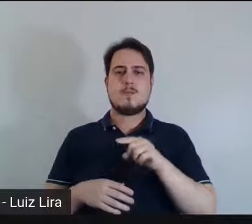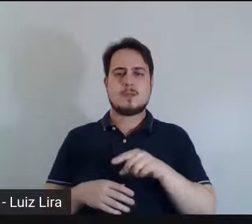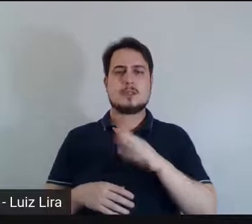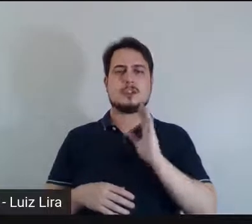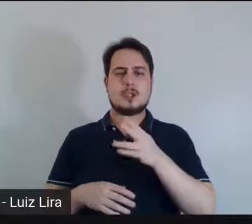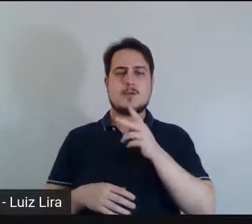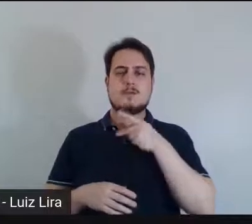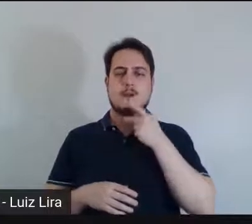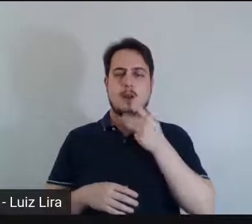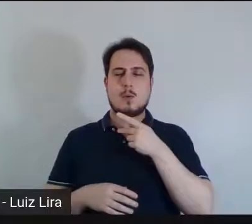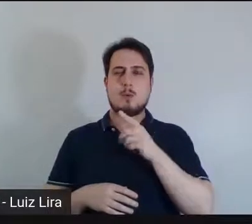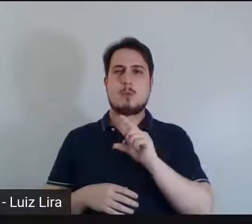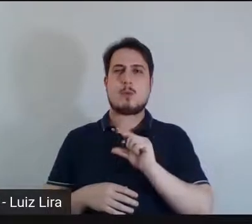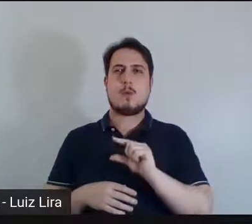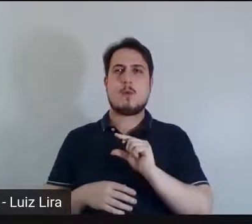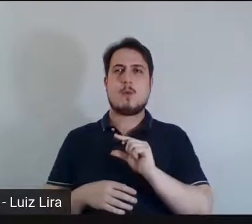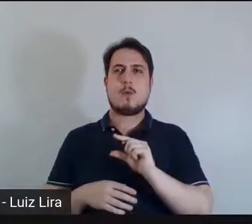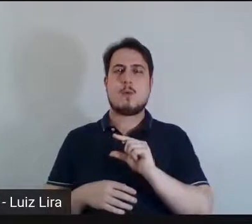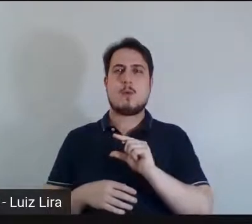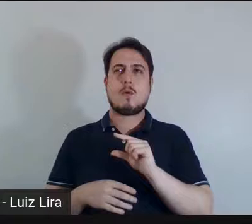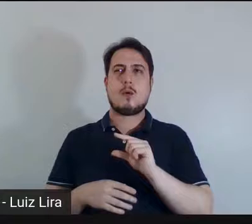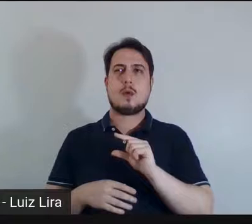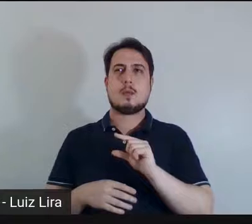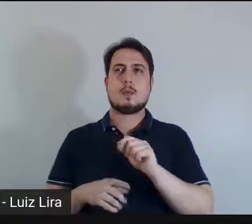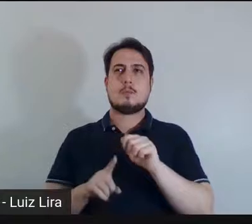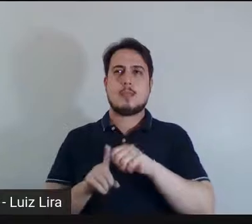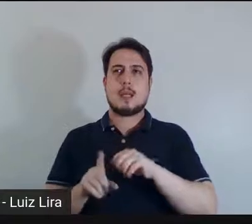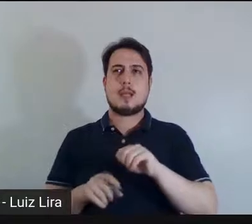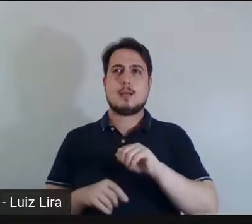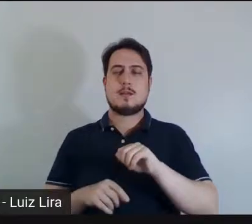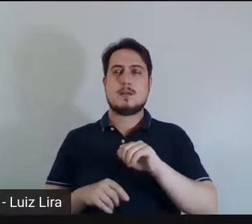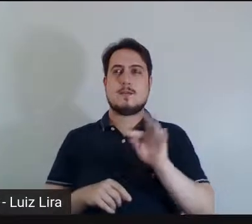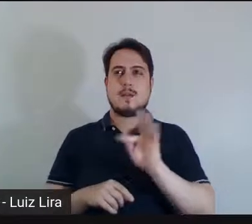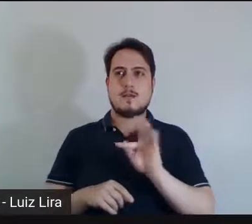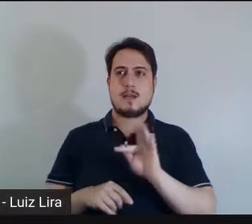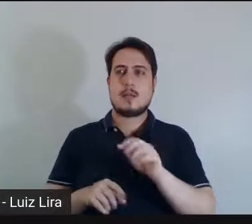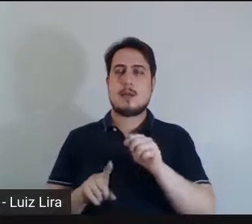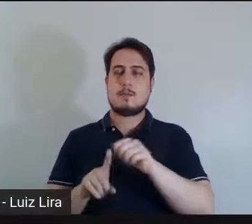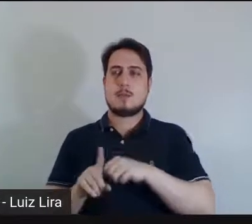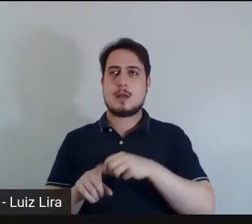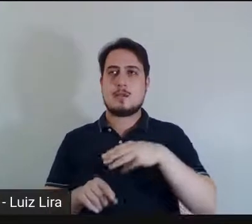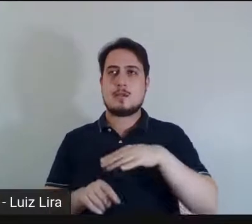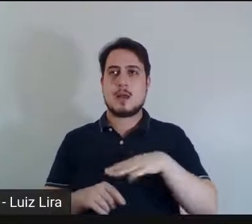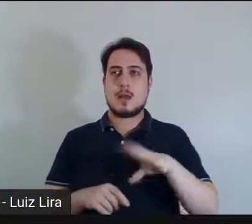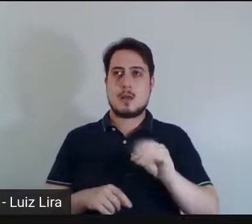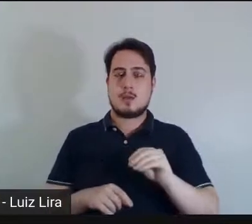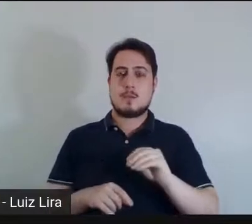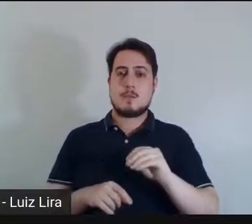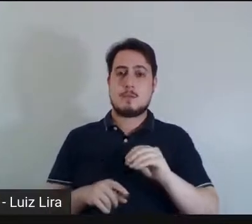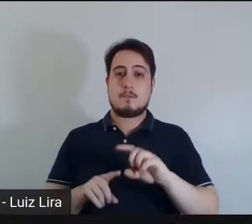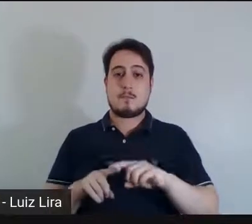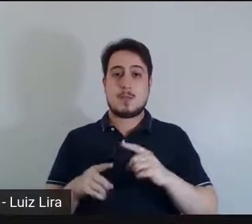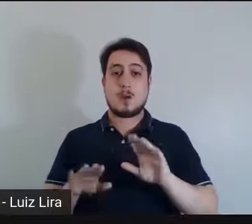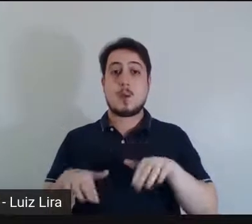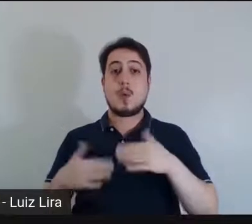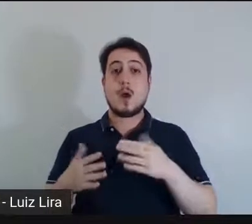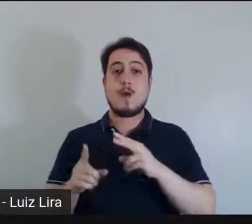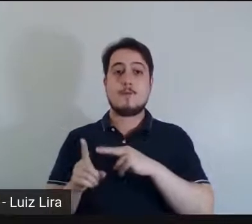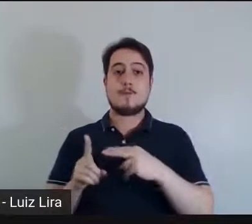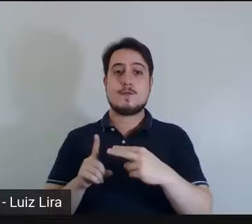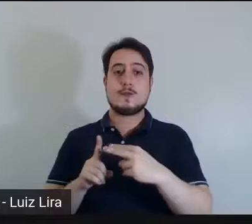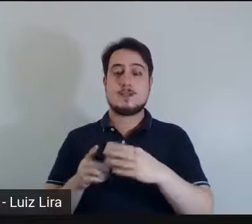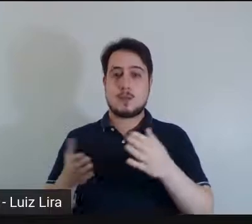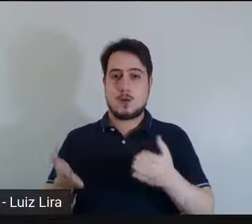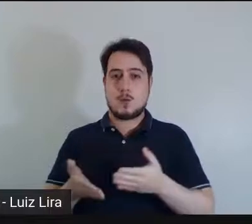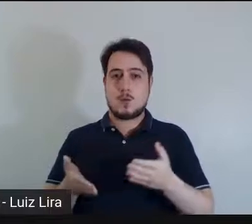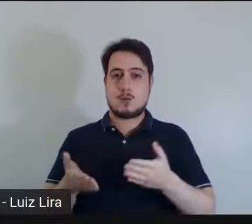pouco sobre, lá em fevereiro, março, era um caos, mas foi se estruturando. Mas qual é a visão hoje dos órgãos